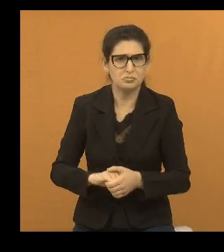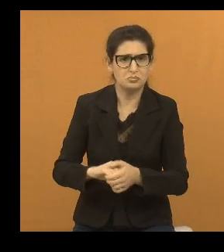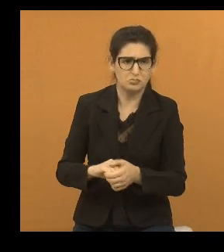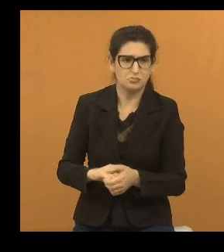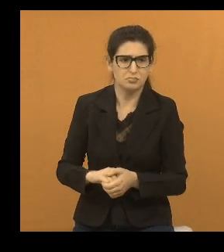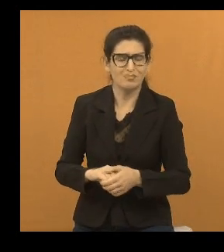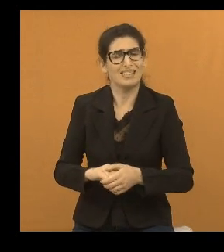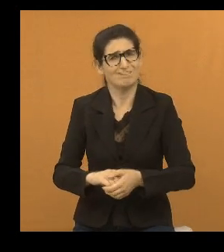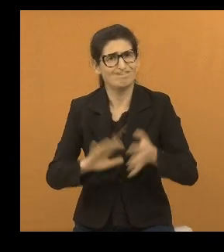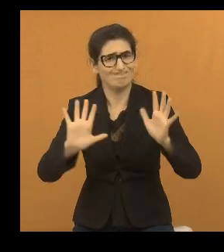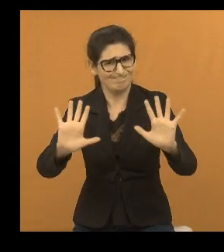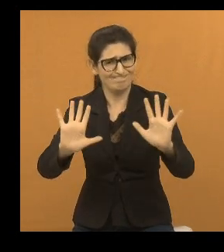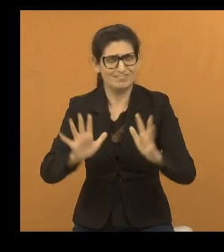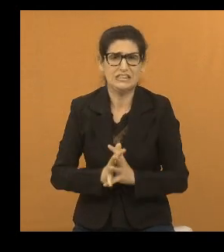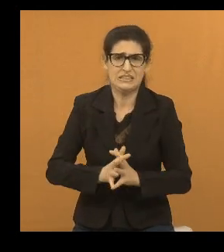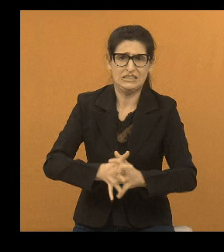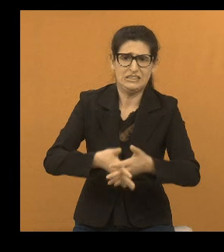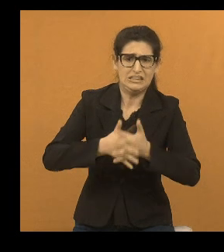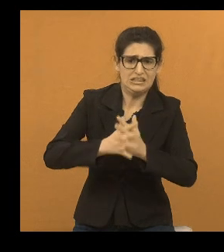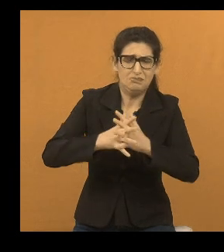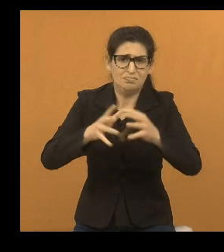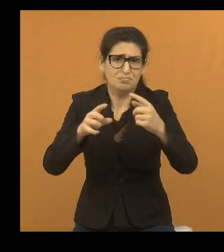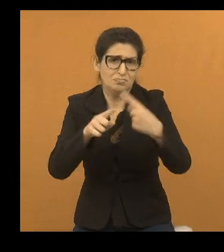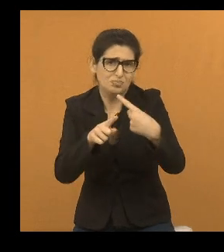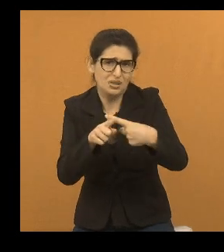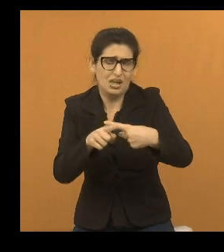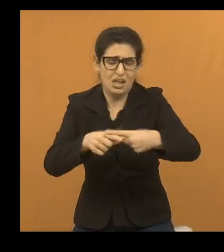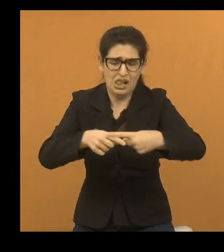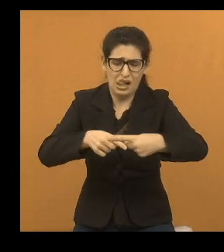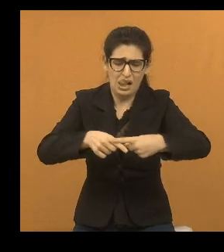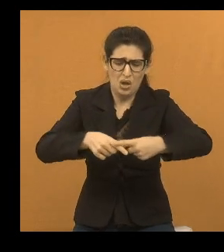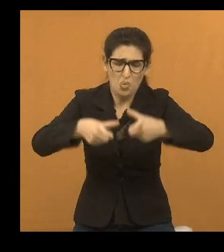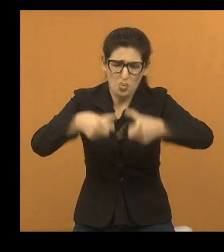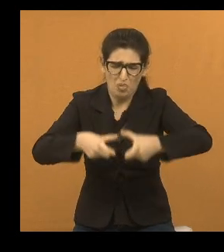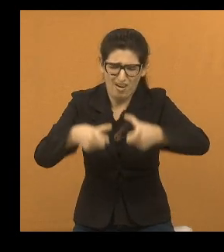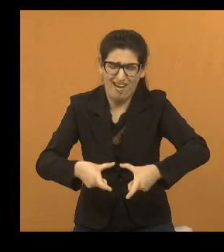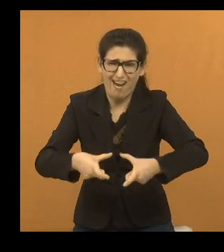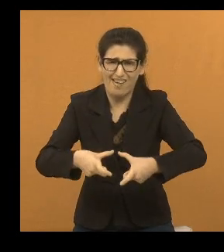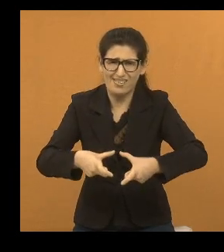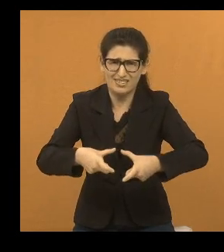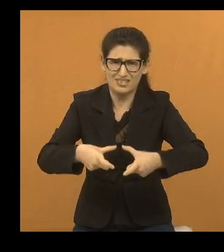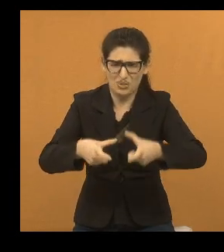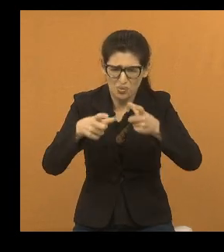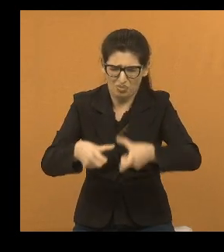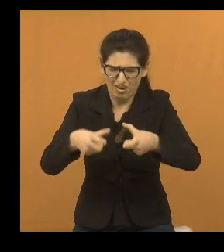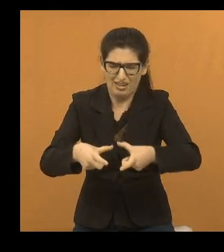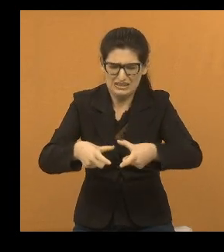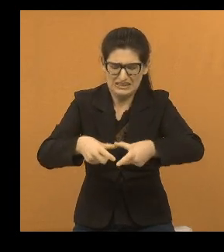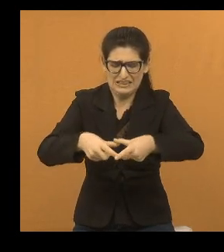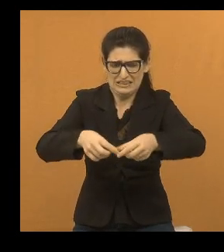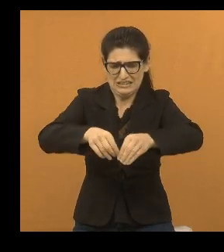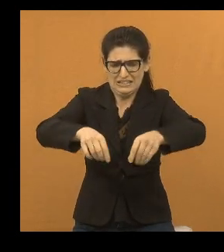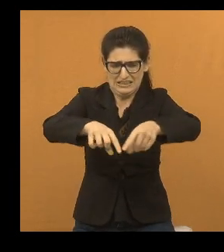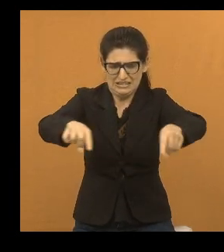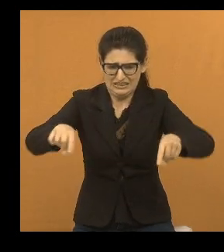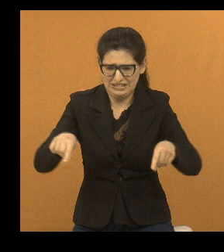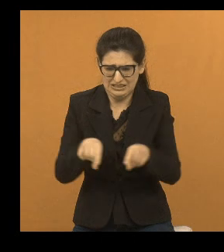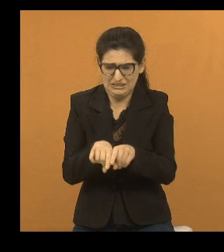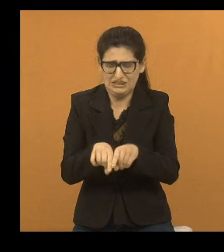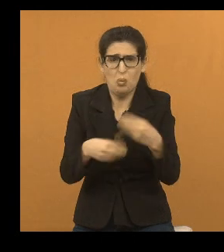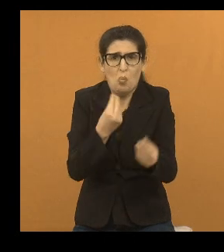existe conflito no uso do solo nessa macrozona. Então, nós temos que tentar corrigir isso.